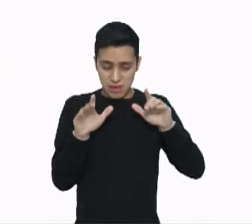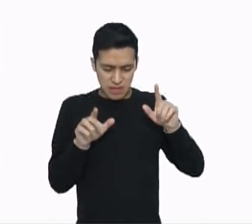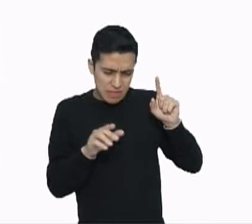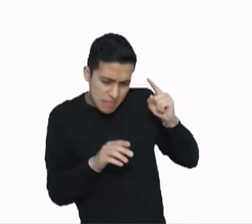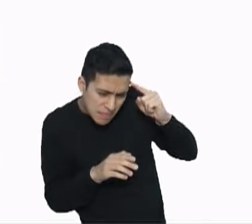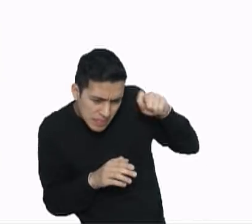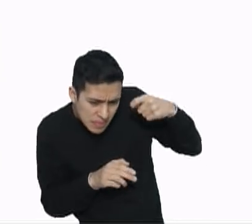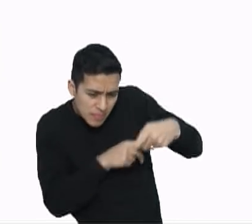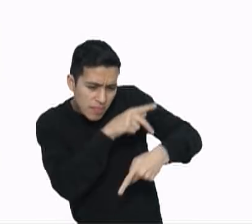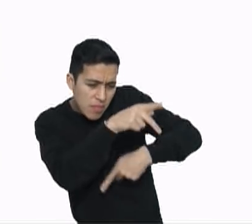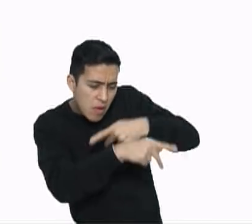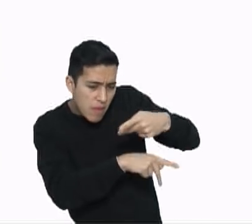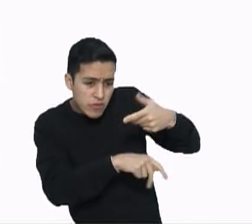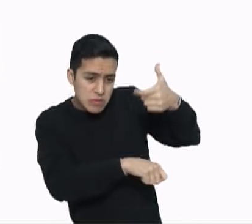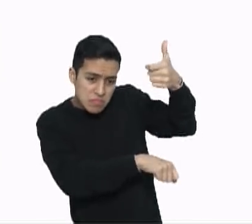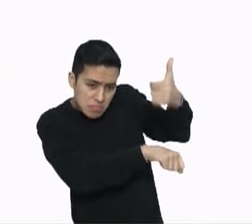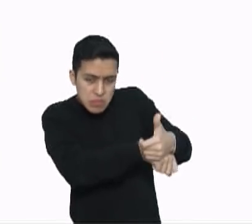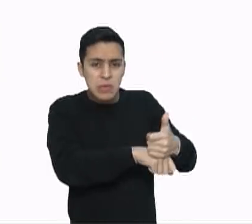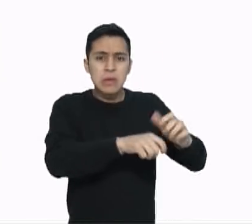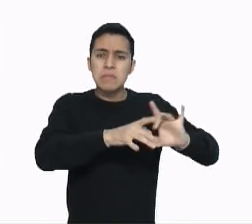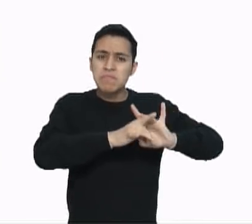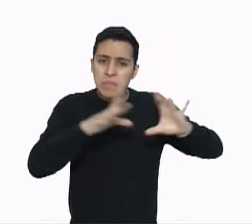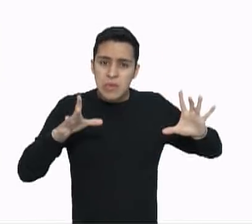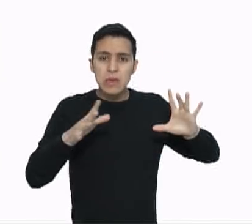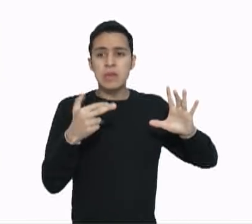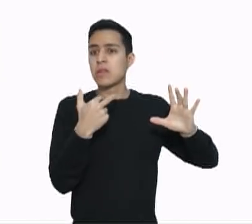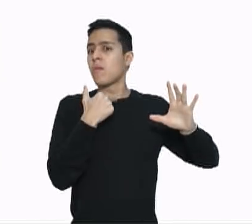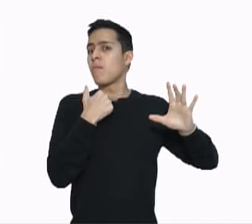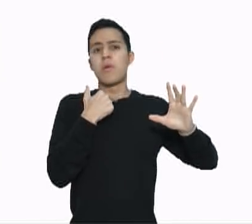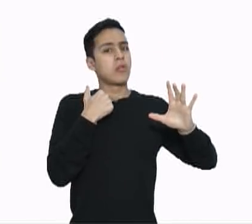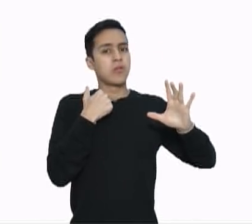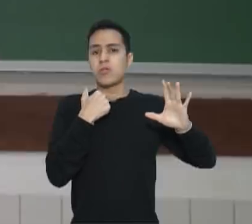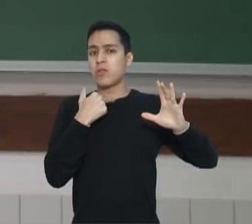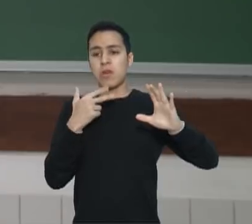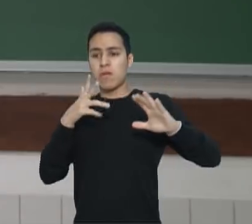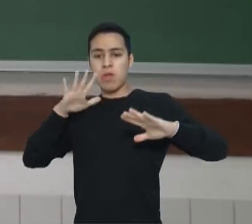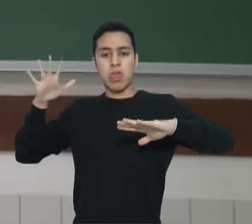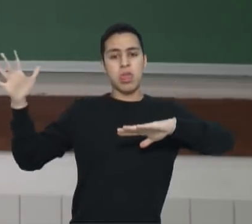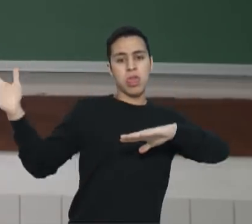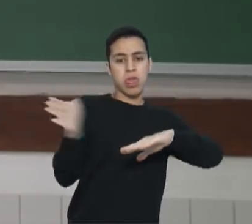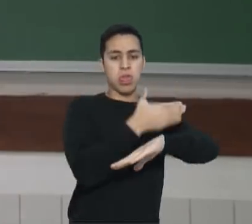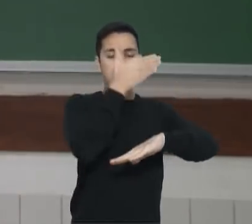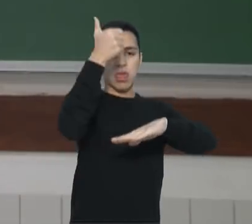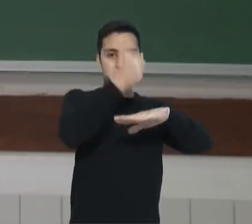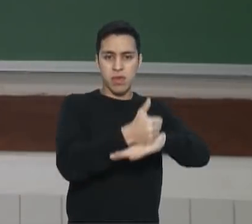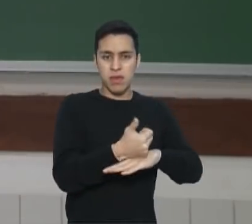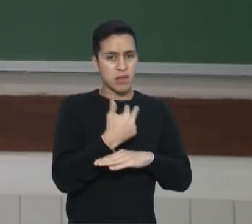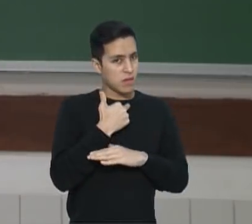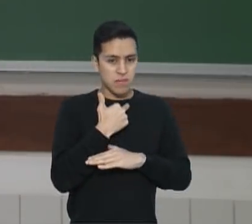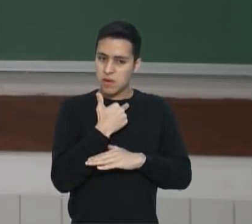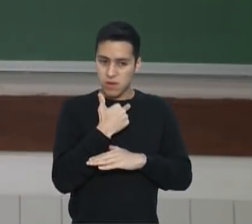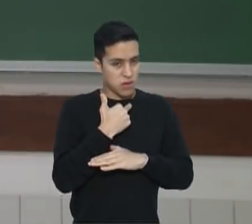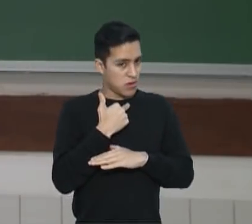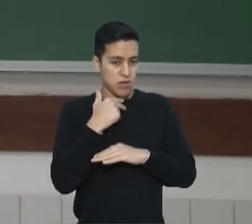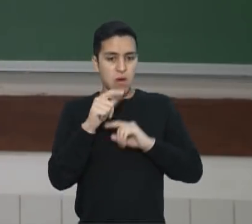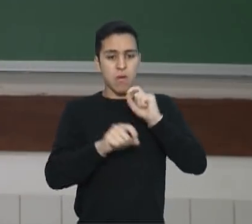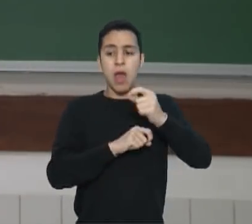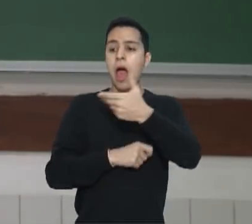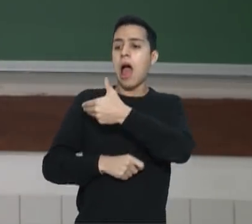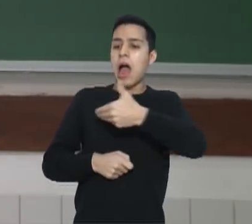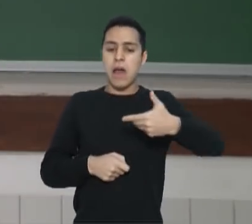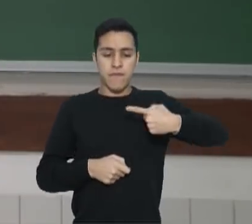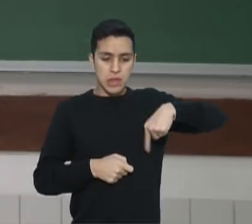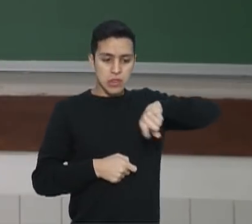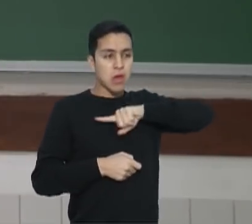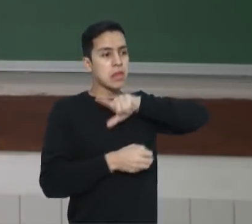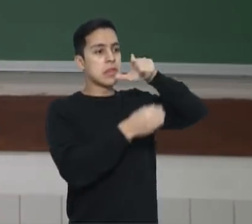independentes e soberanos, de uma soberania inalienável, ela não pode ser cedida, quer dizer, o governo não pode tomar a decisão de que agora nós vamos fazer